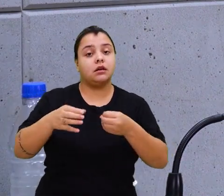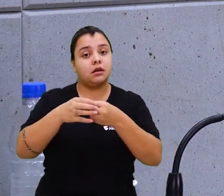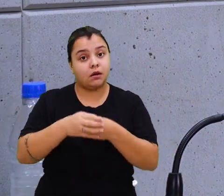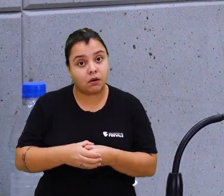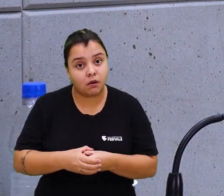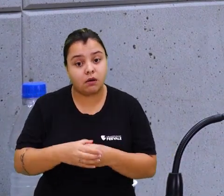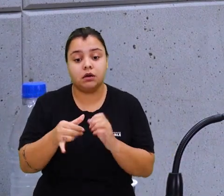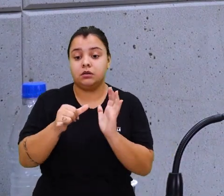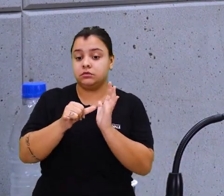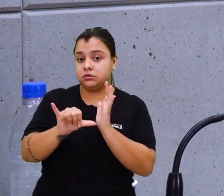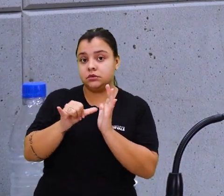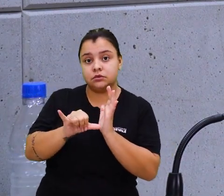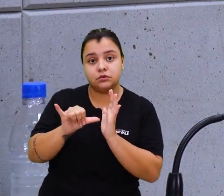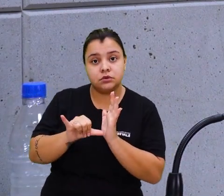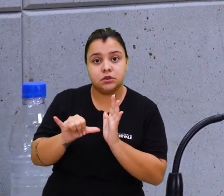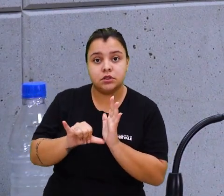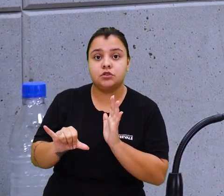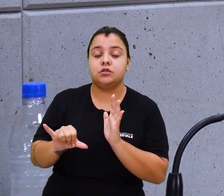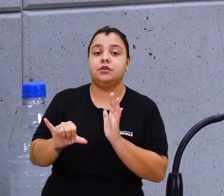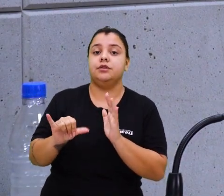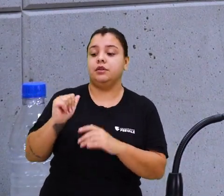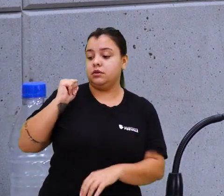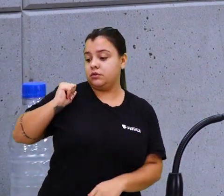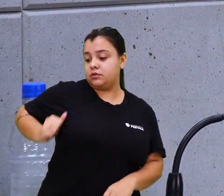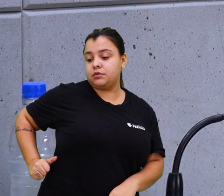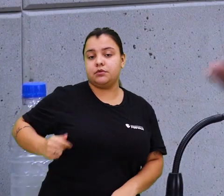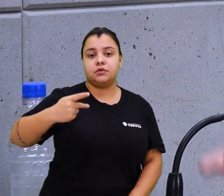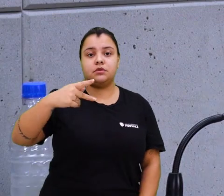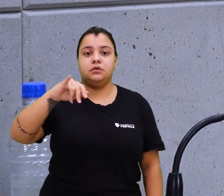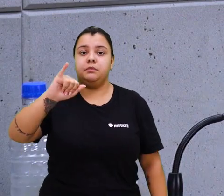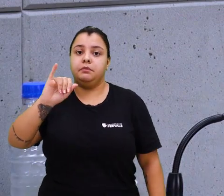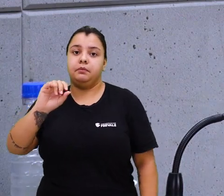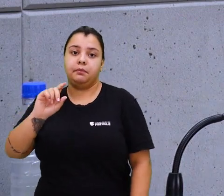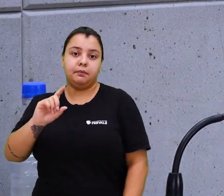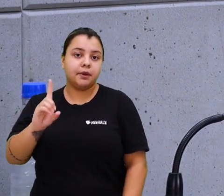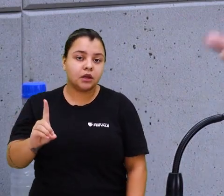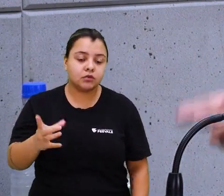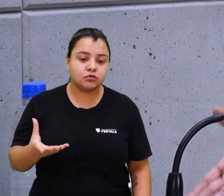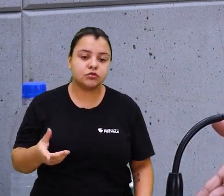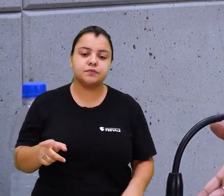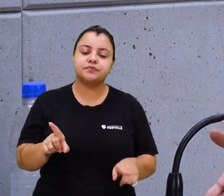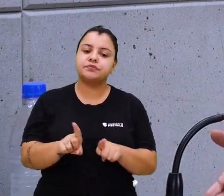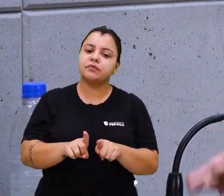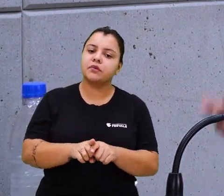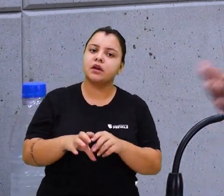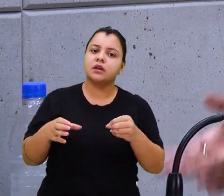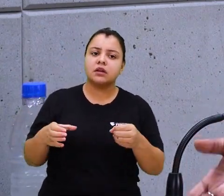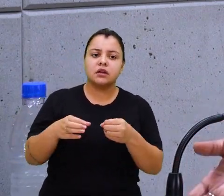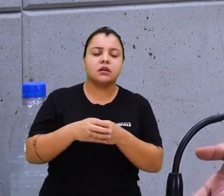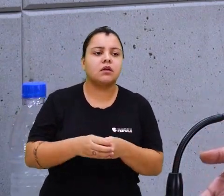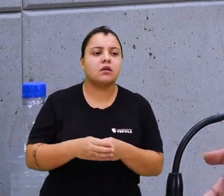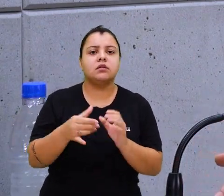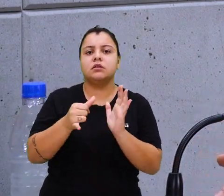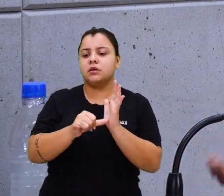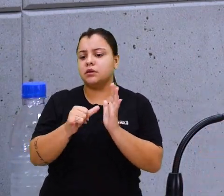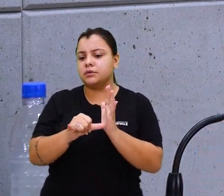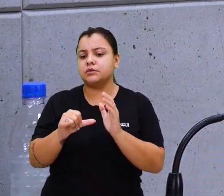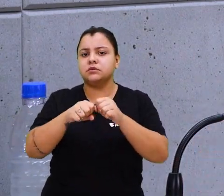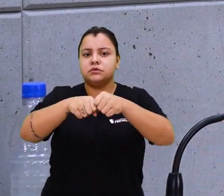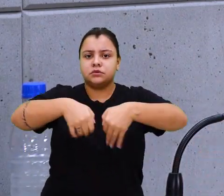nos editais para eh bolsista pid tem que ter cotas pro pros editais de eh